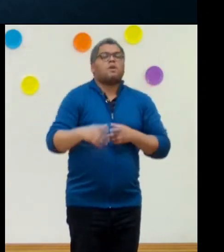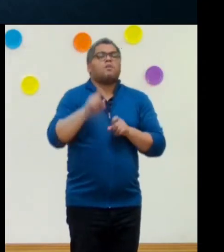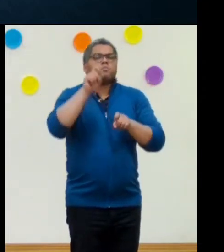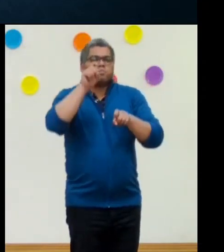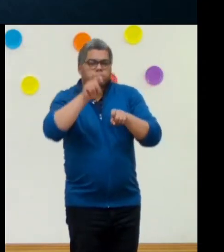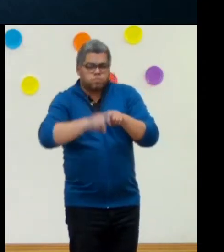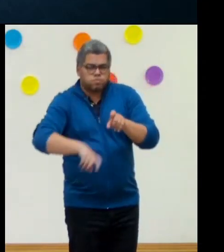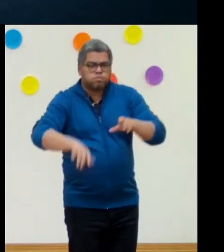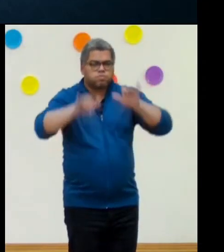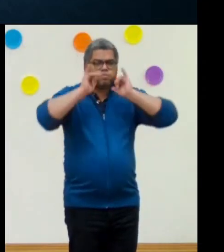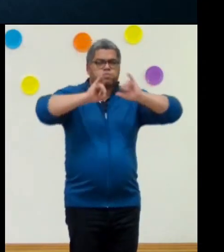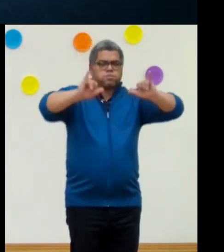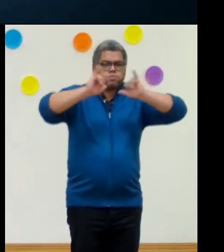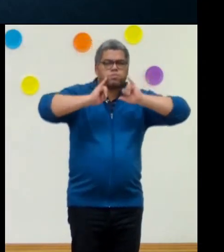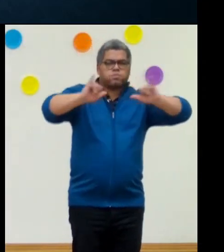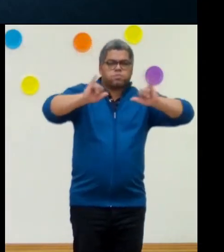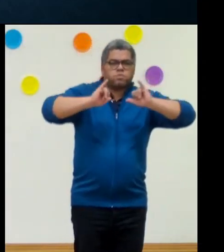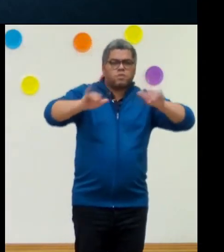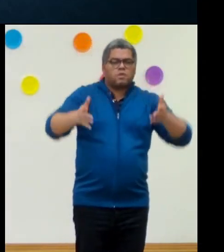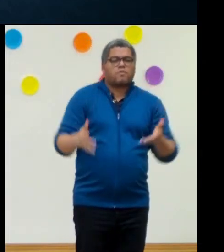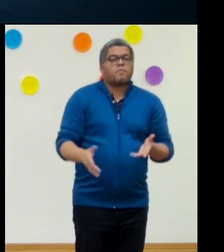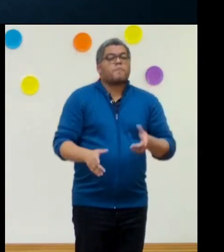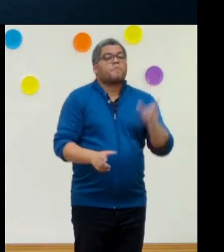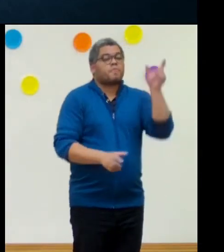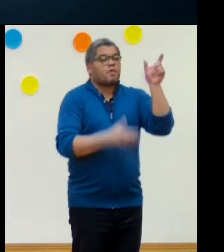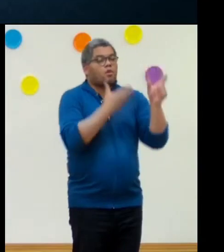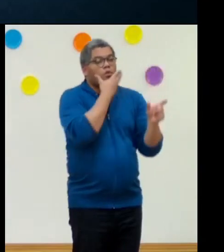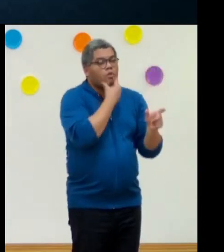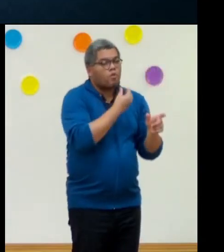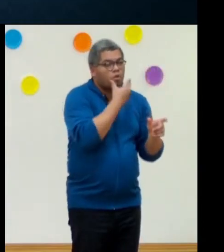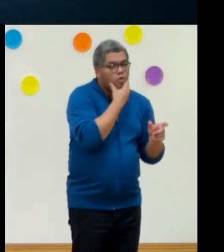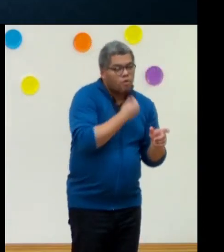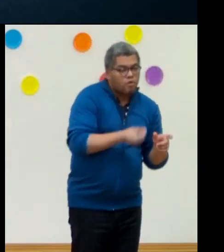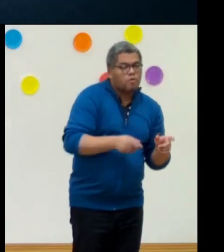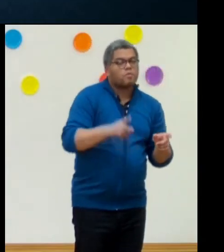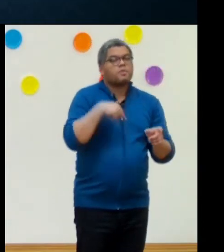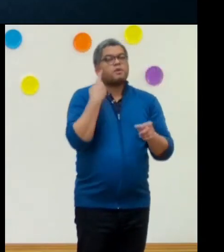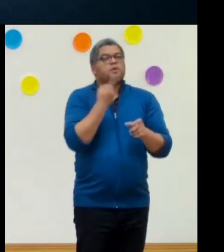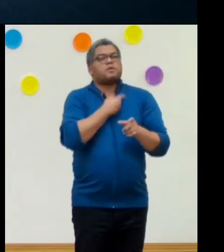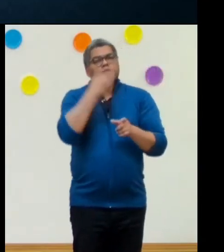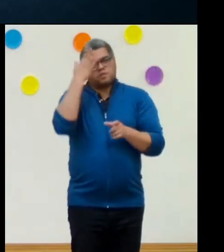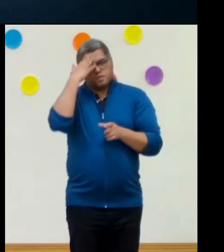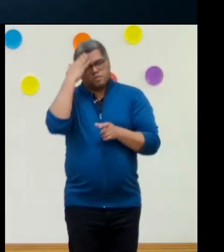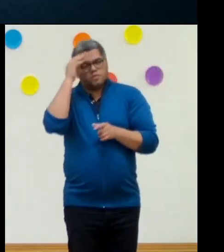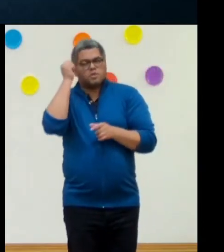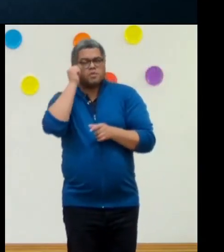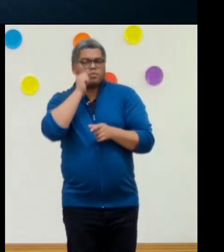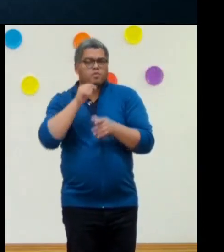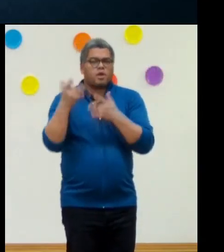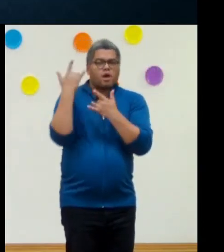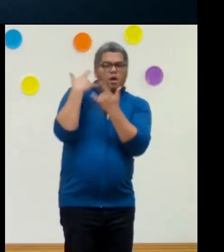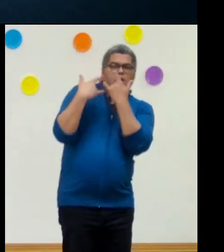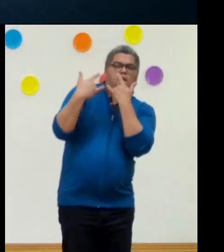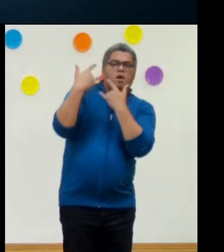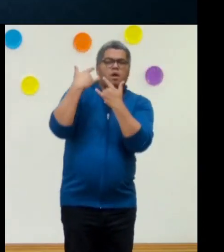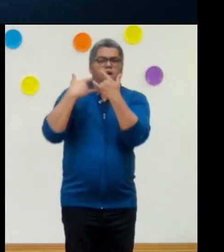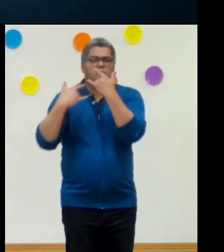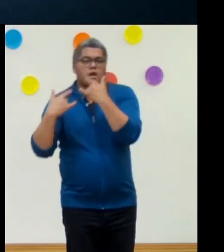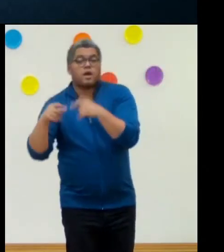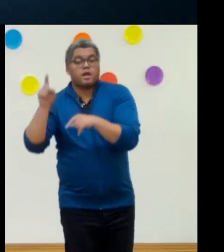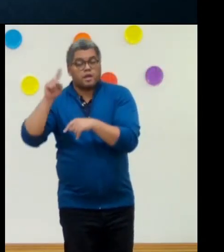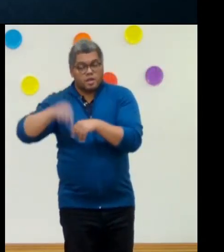vende. Homens, nós sabemos que mulheres provocantes chamam a atenção. Isso